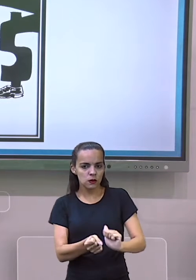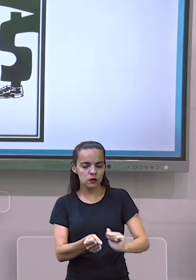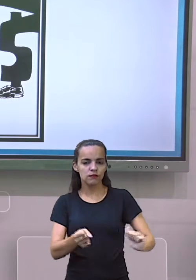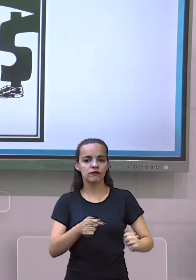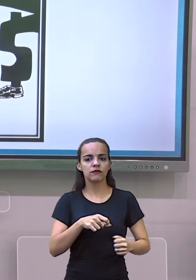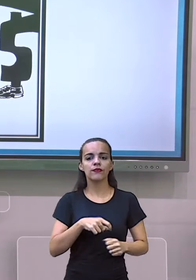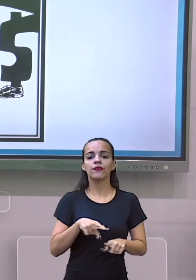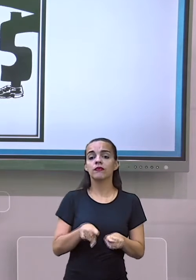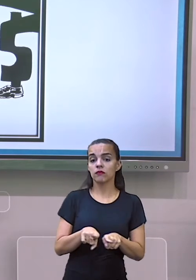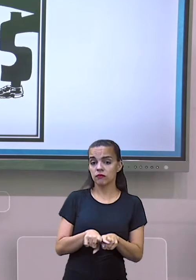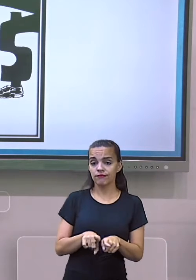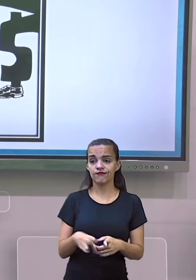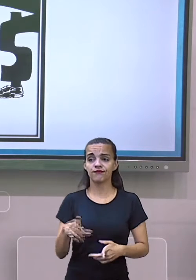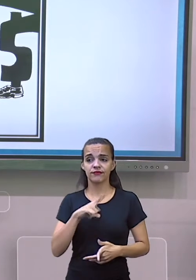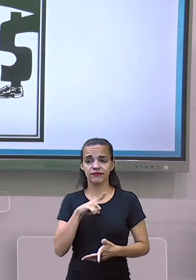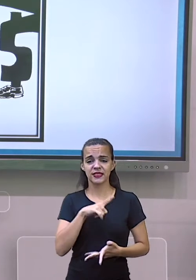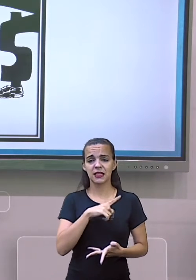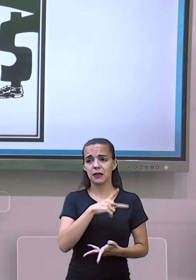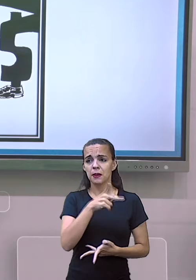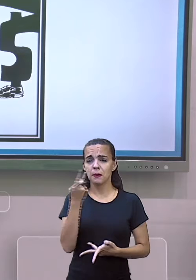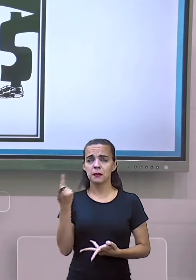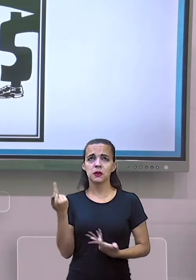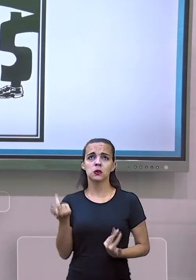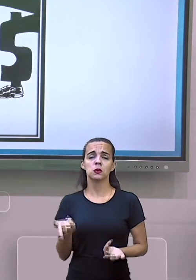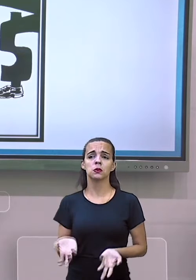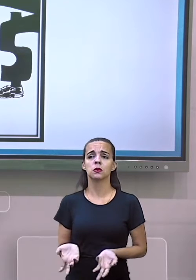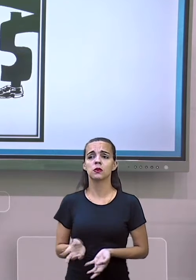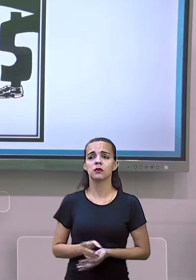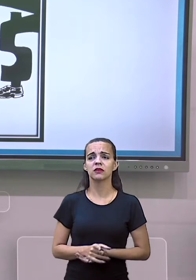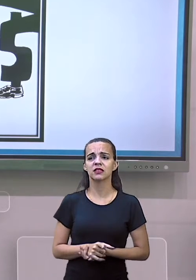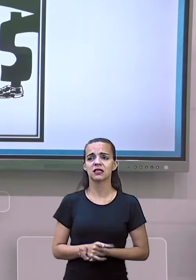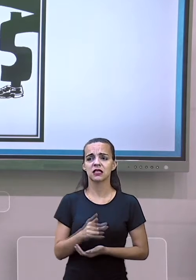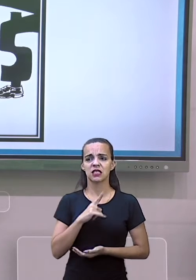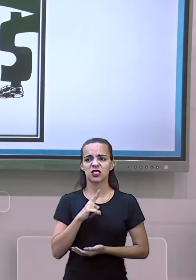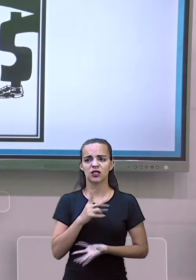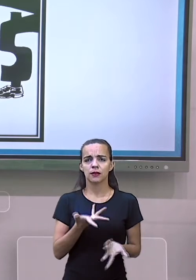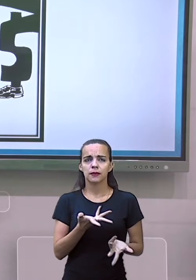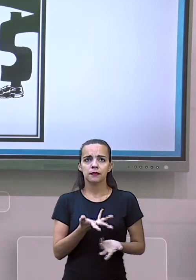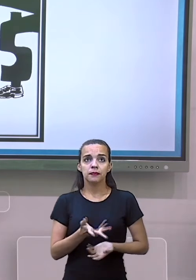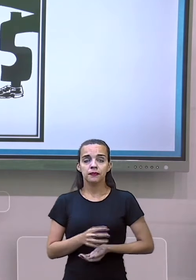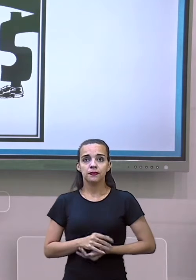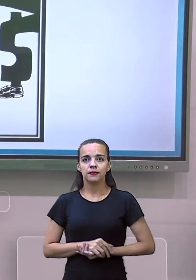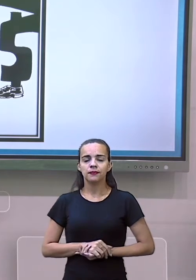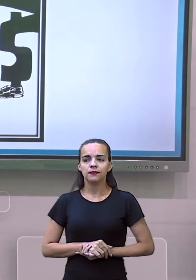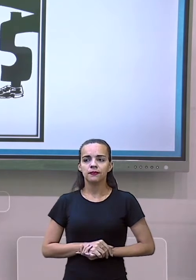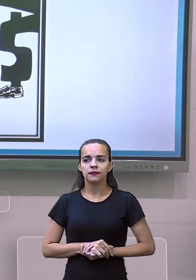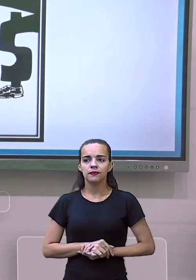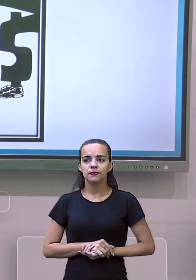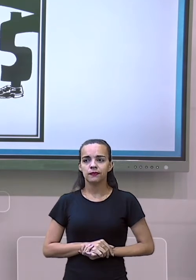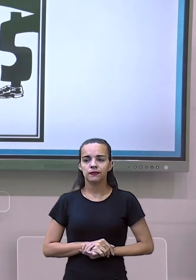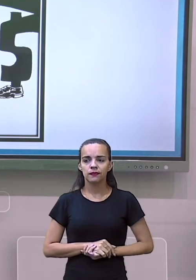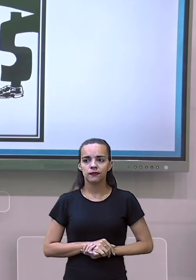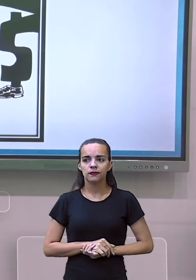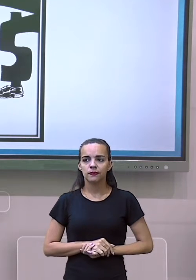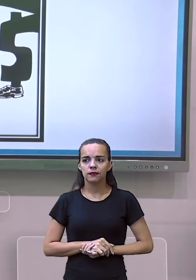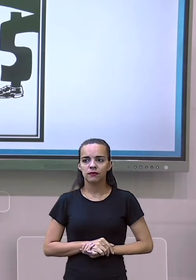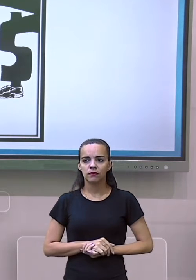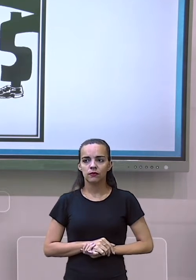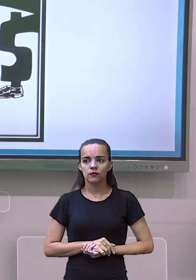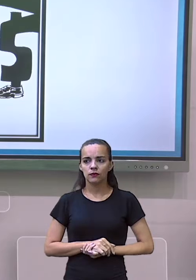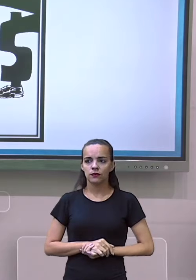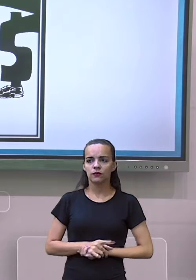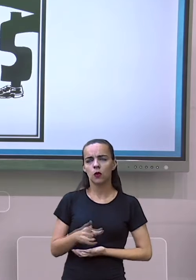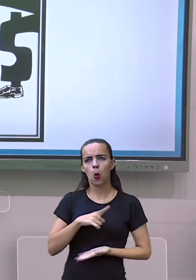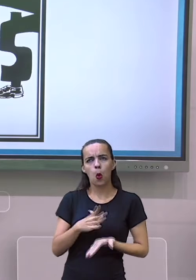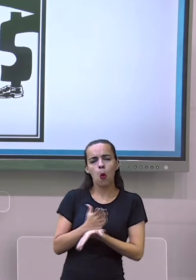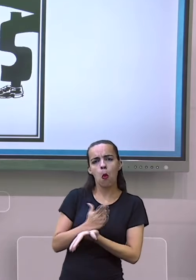seja, pessoas que são retiradas de algumas empresas, de